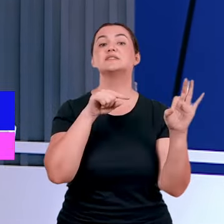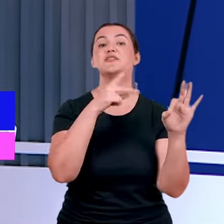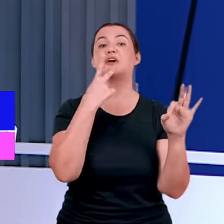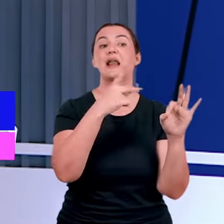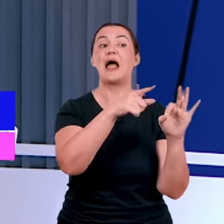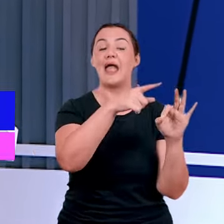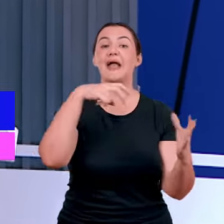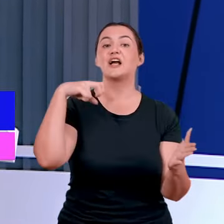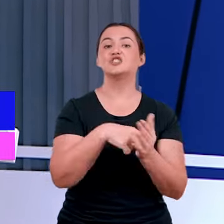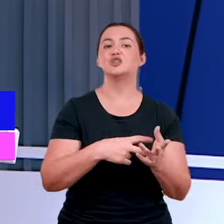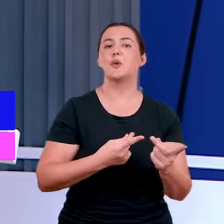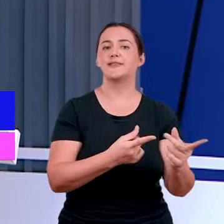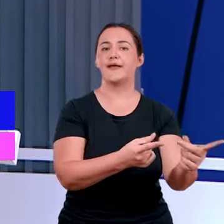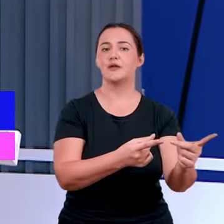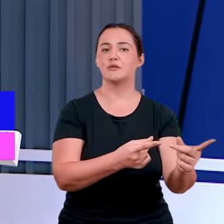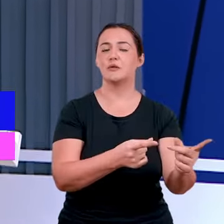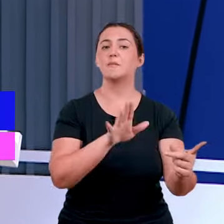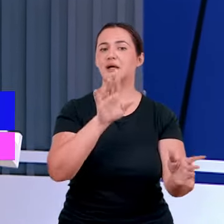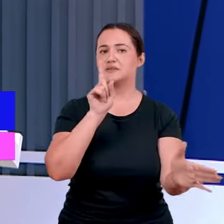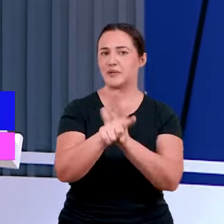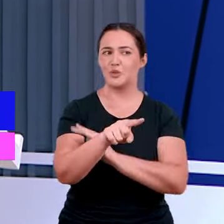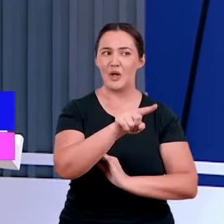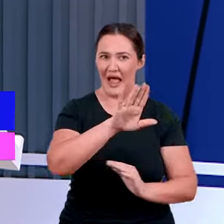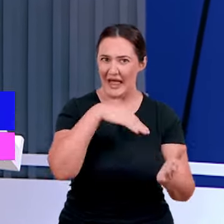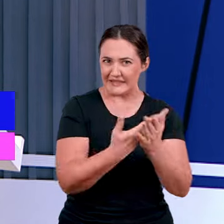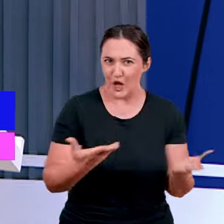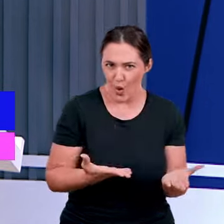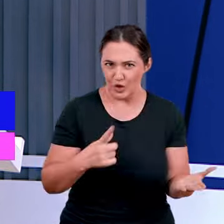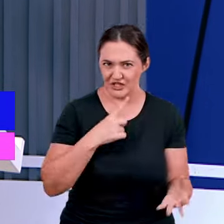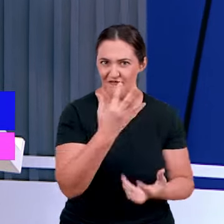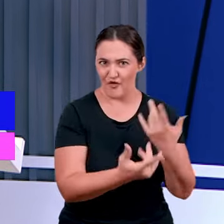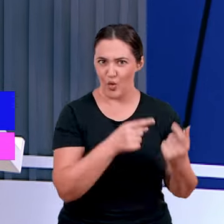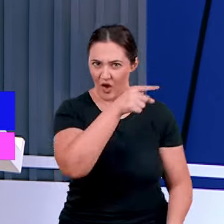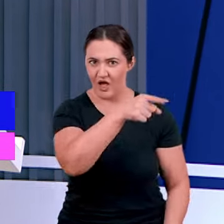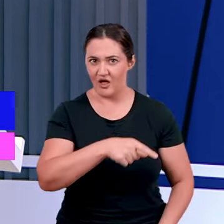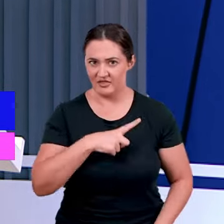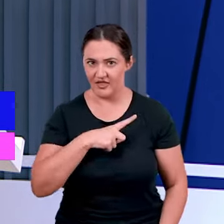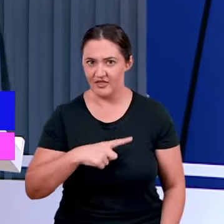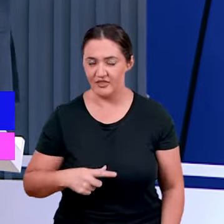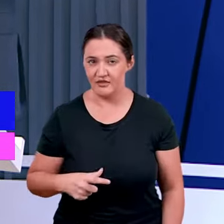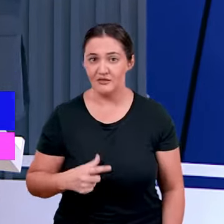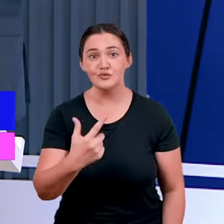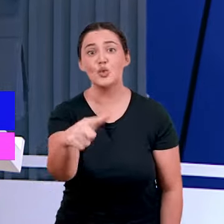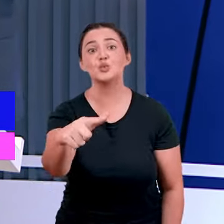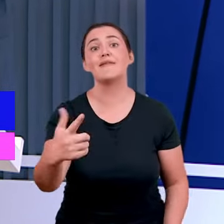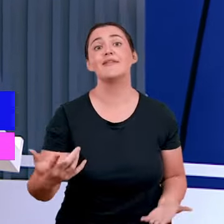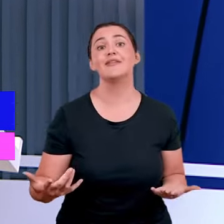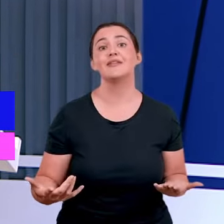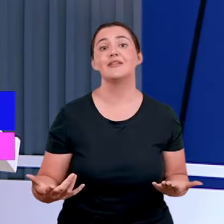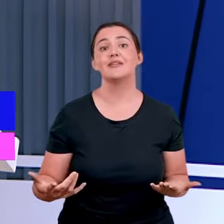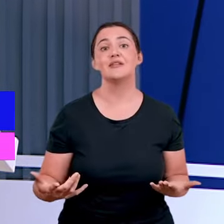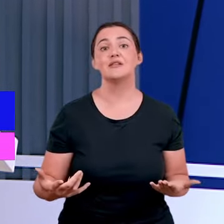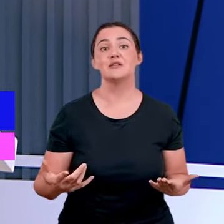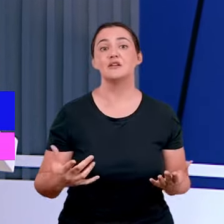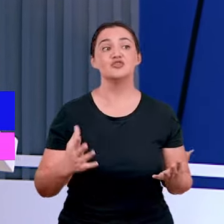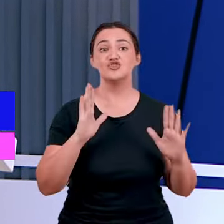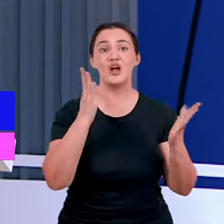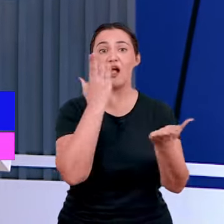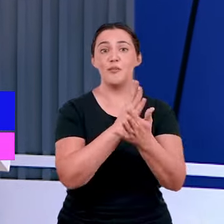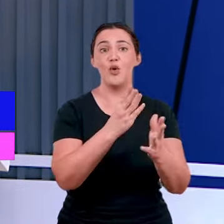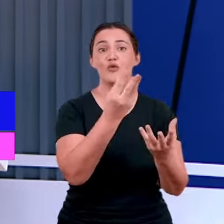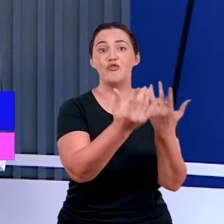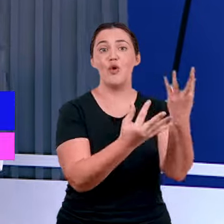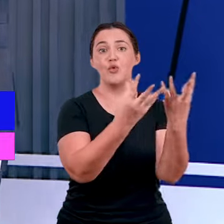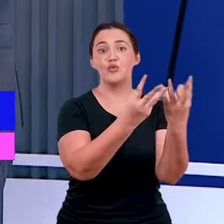castigo delas foi um castigo de consequências eternas, e elas não estão sendo eternamente castigadas, porque Sodoma e Gomorra não está sendo queimada